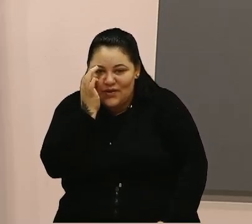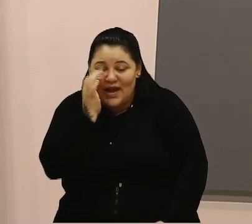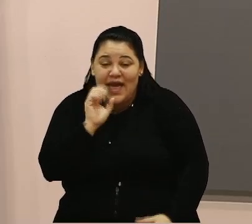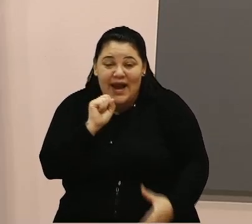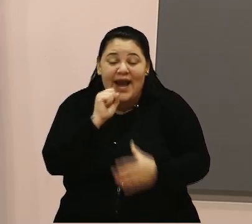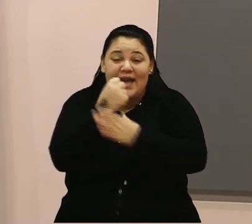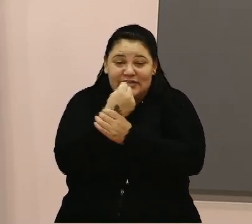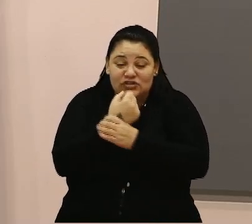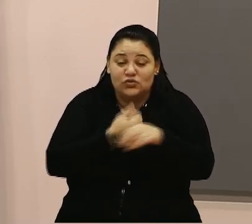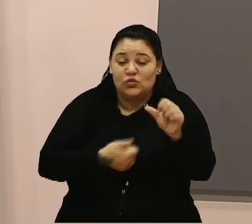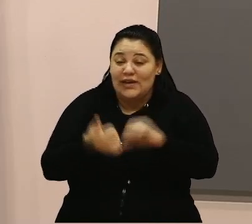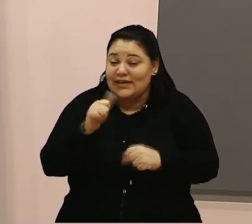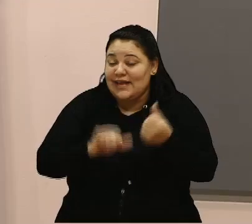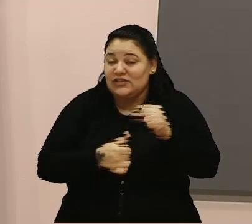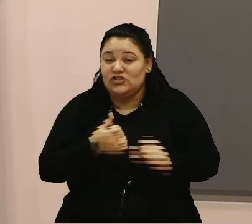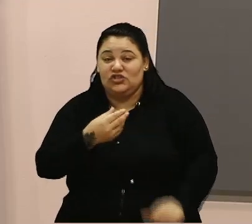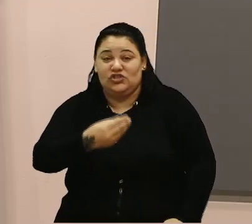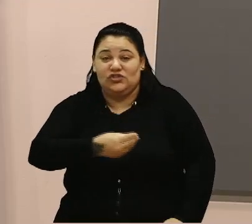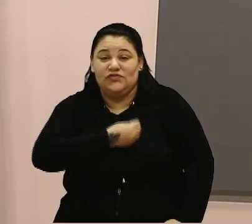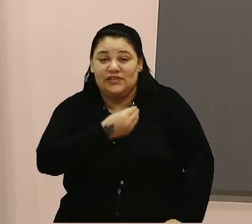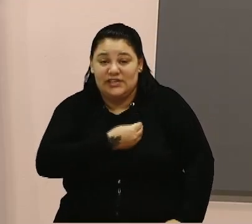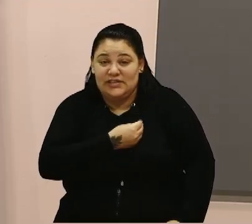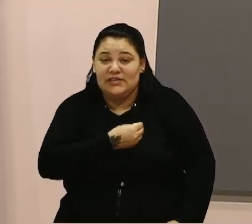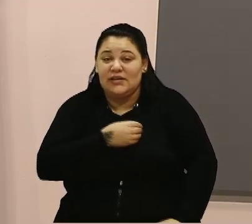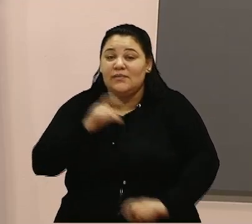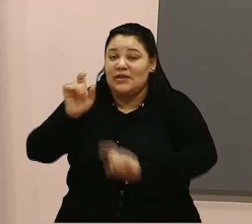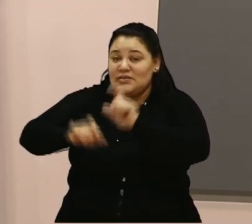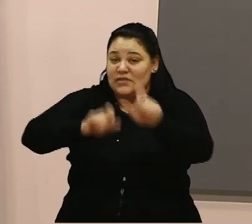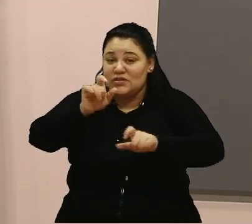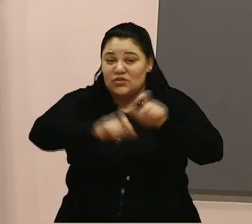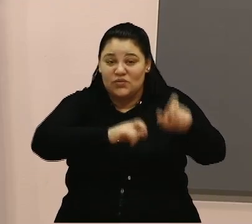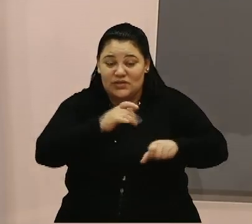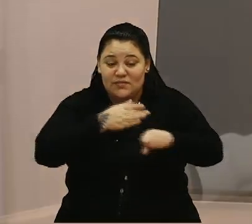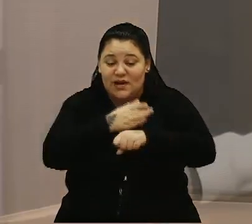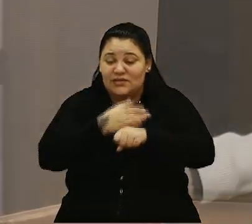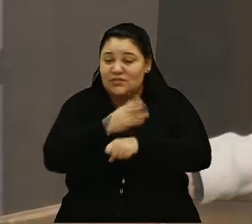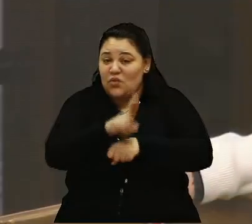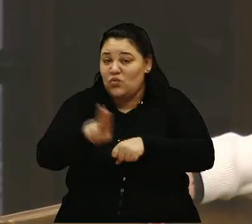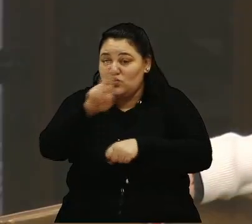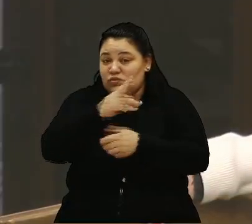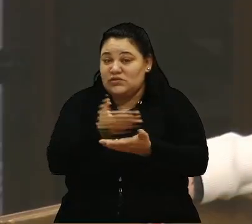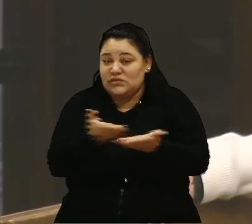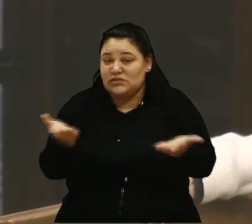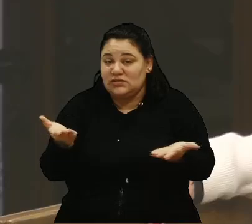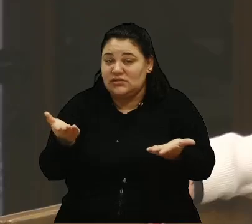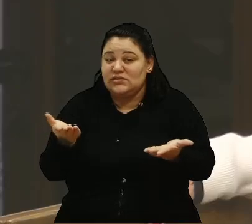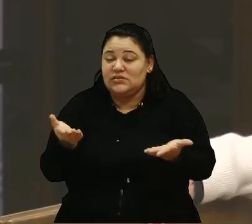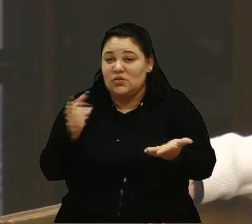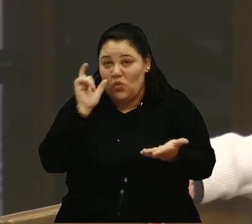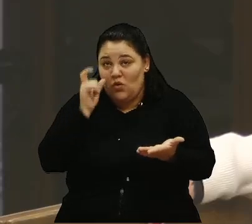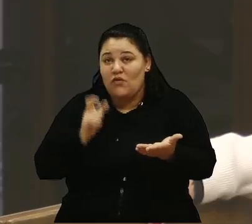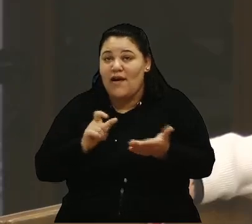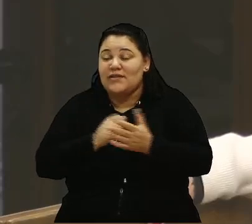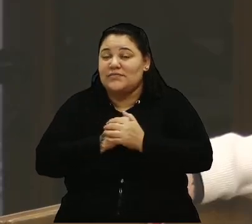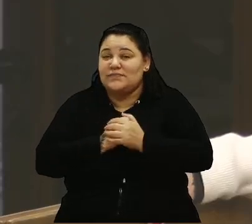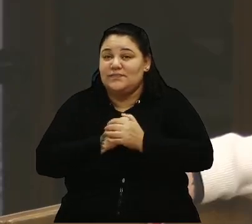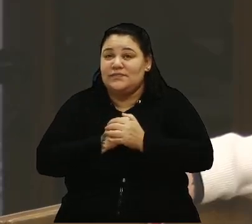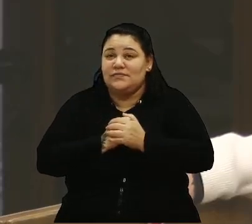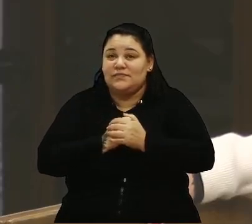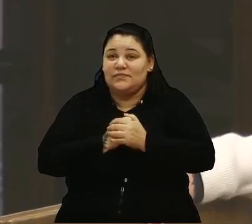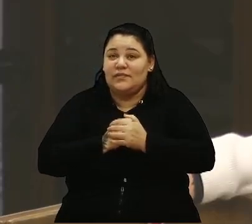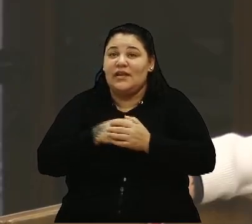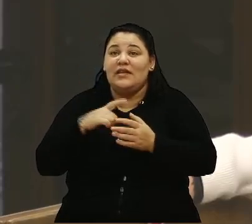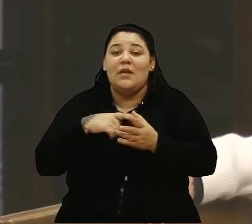garante qualidade de vida para as pessoas que frequentam aquele espaço. São centenas de pessoas que frequentam